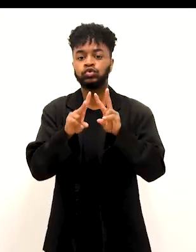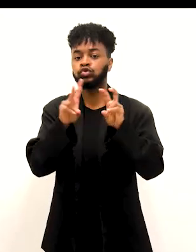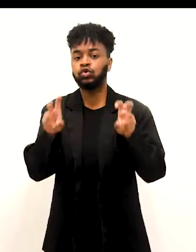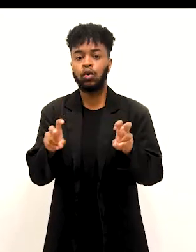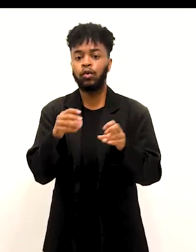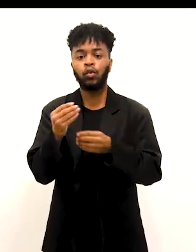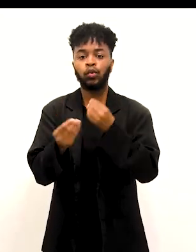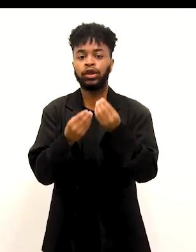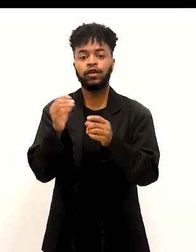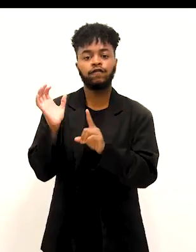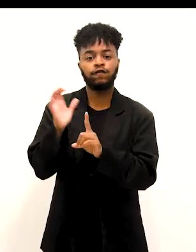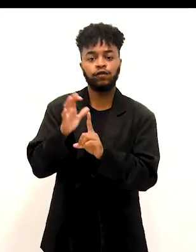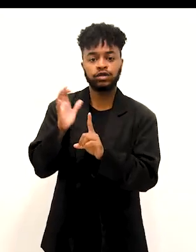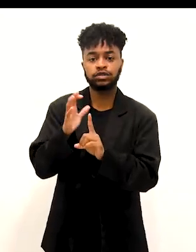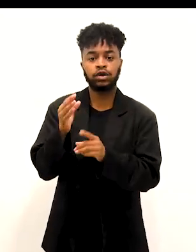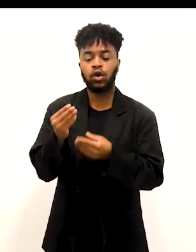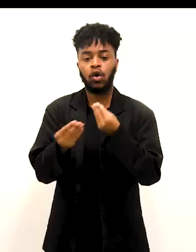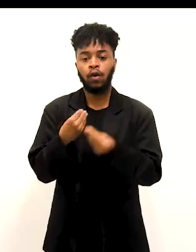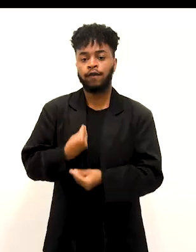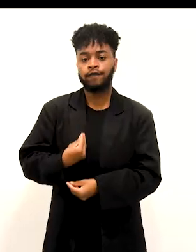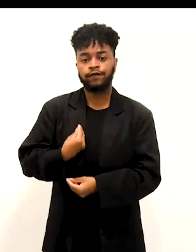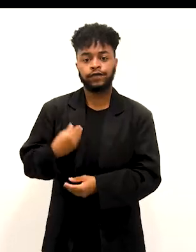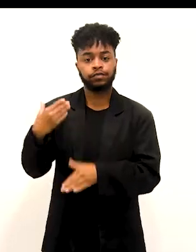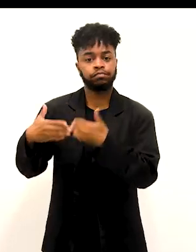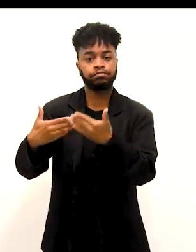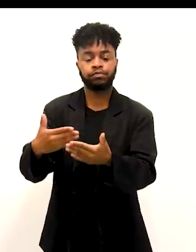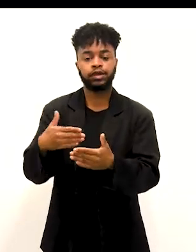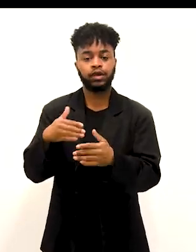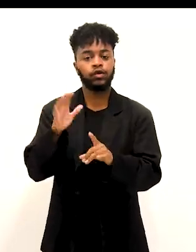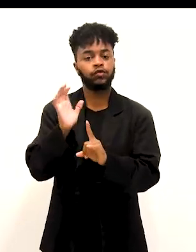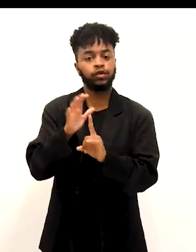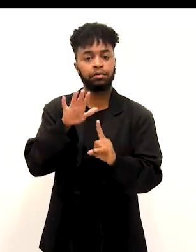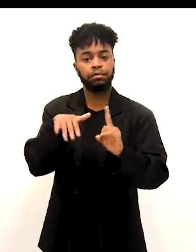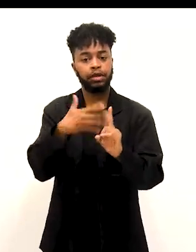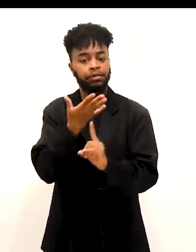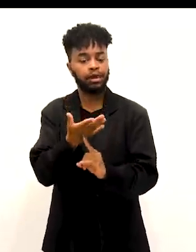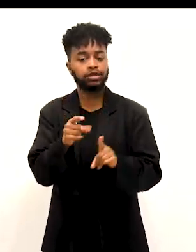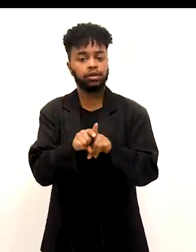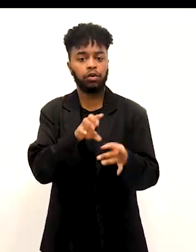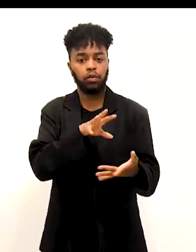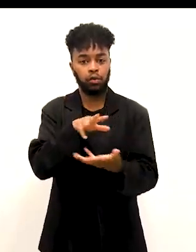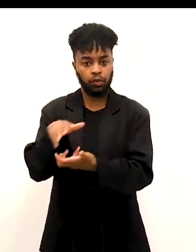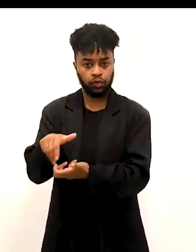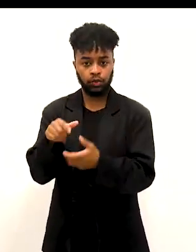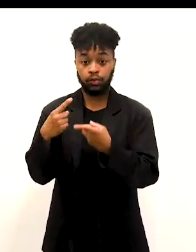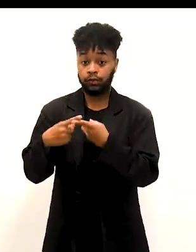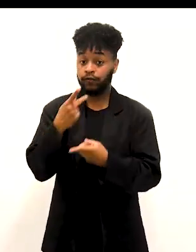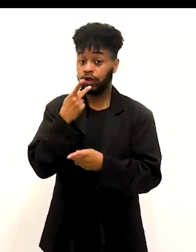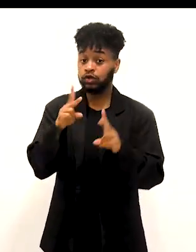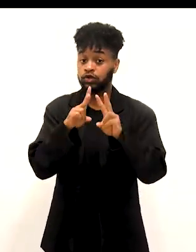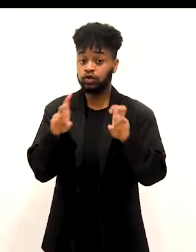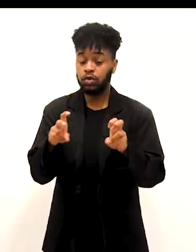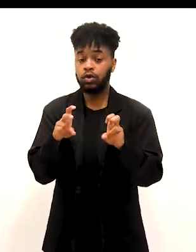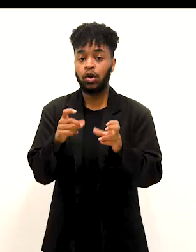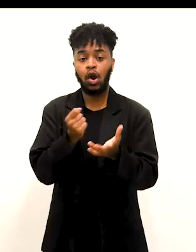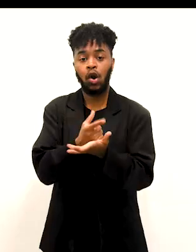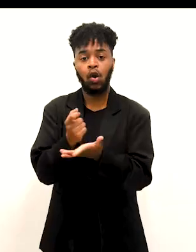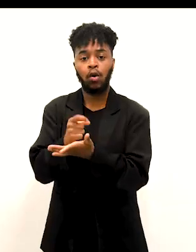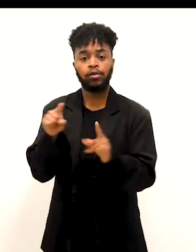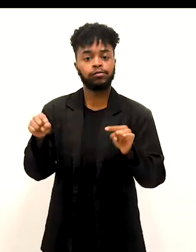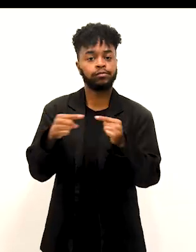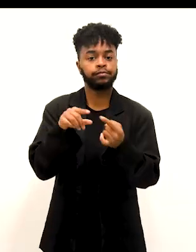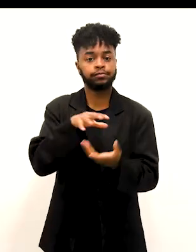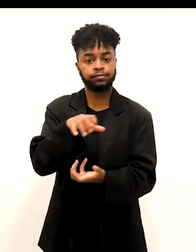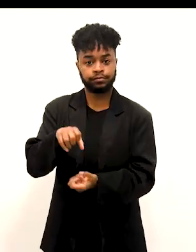desse comportamento, desse estilo de vida no meio ambiente, né, no nosso planeta. A gente está falando aí de um consumo sustentável também,